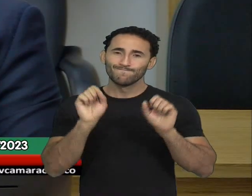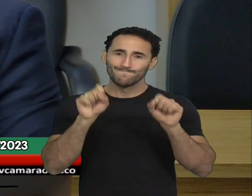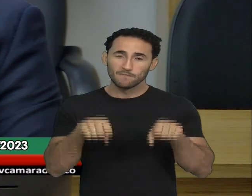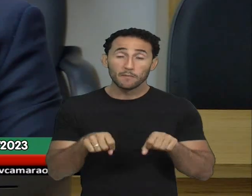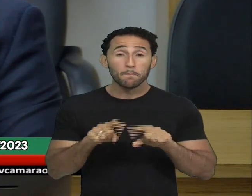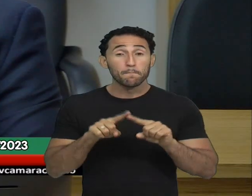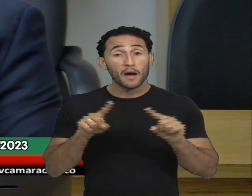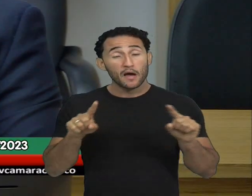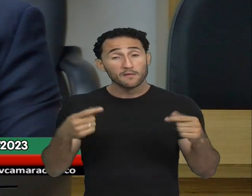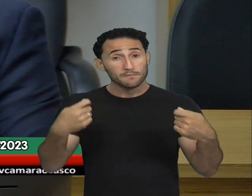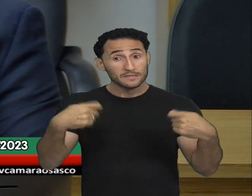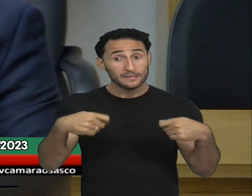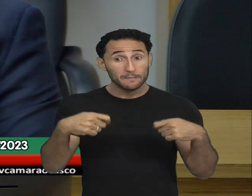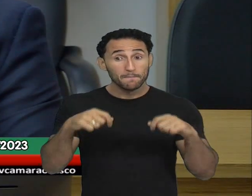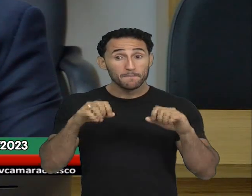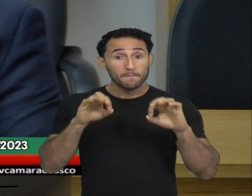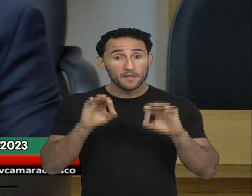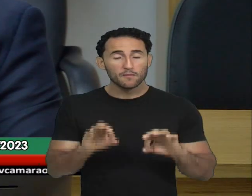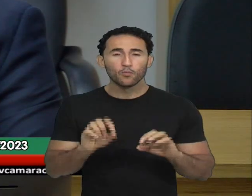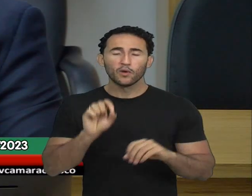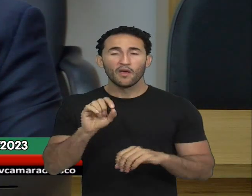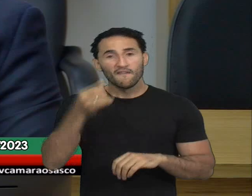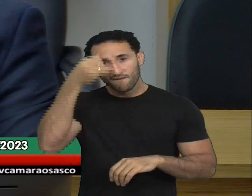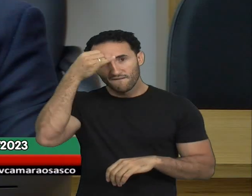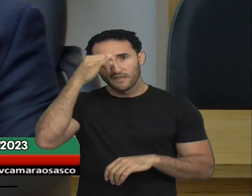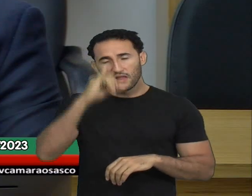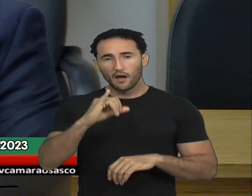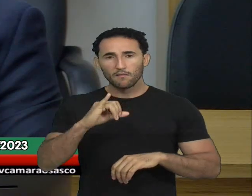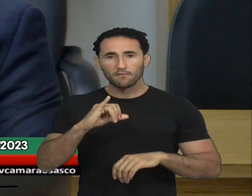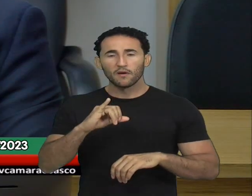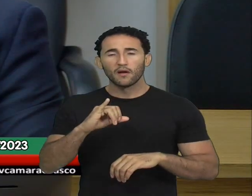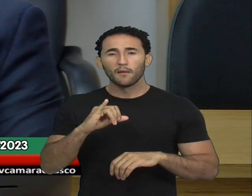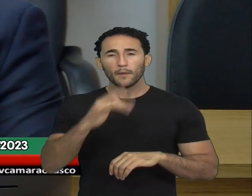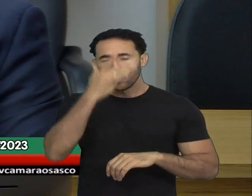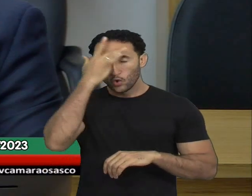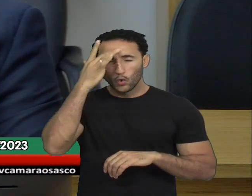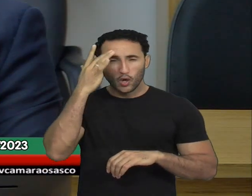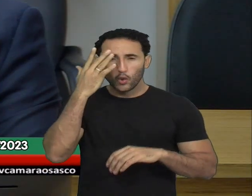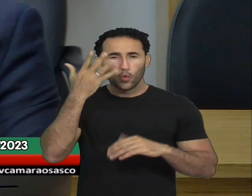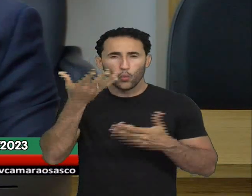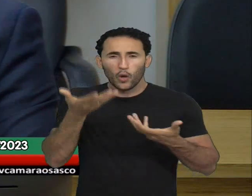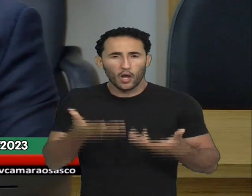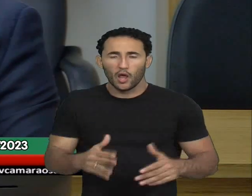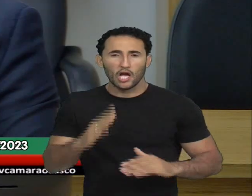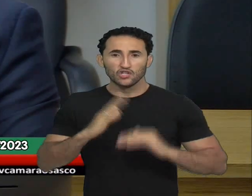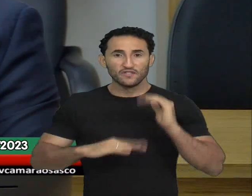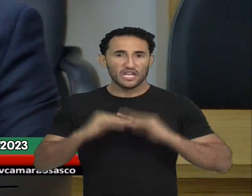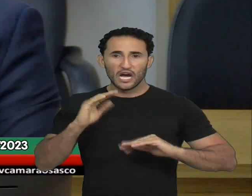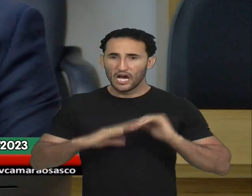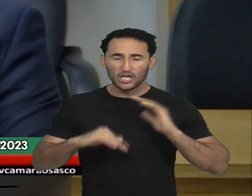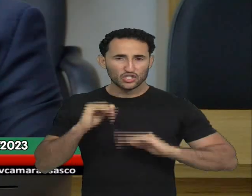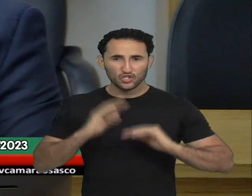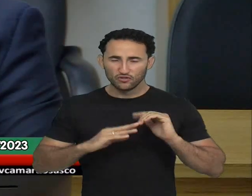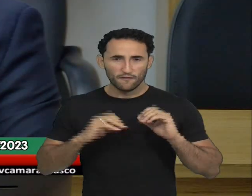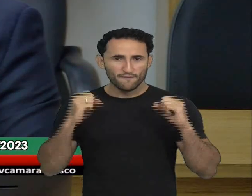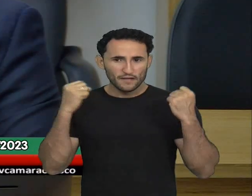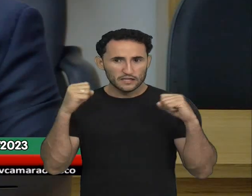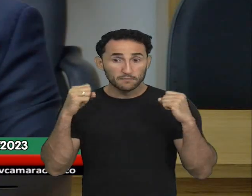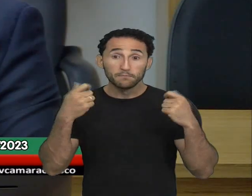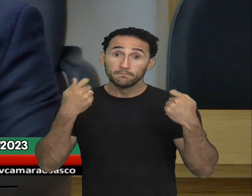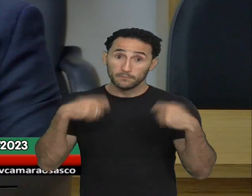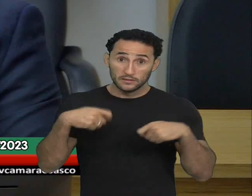tem que o sedentarismo ele faz mal para o paciente deve se